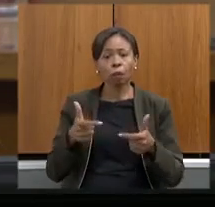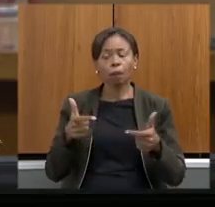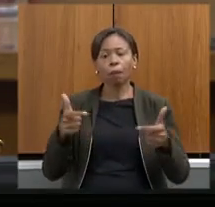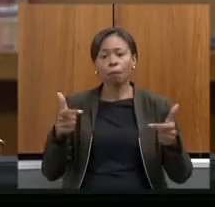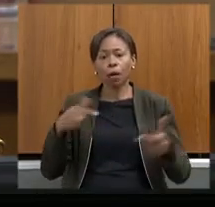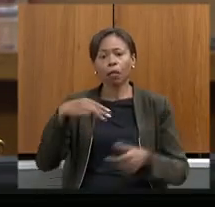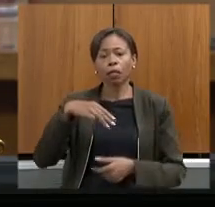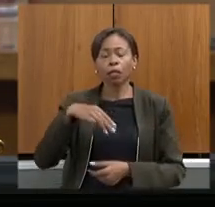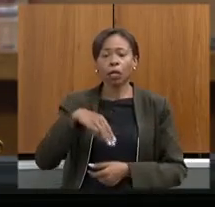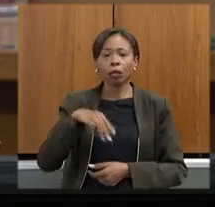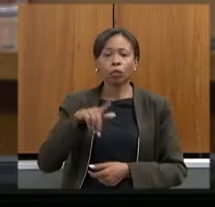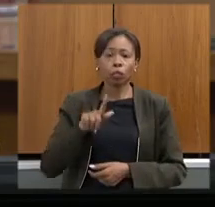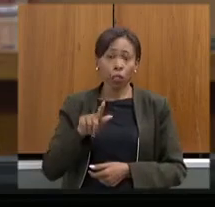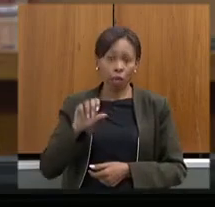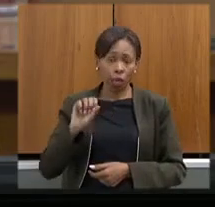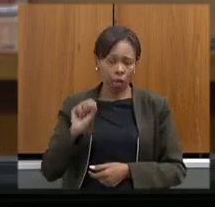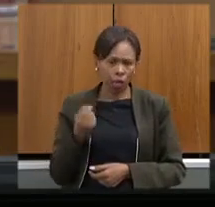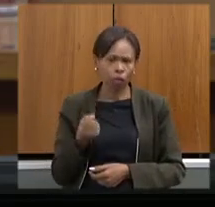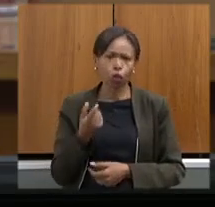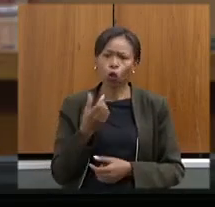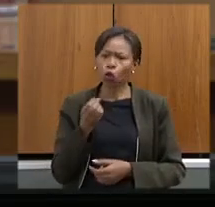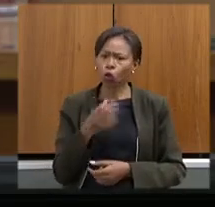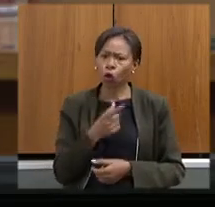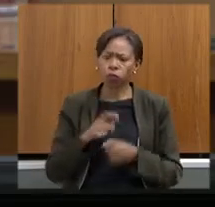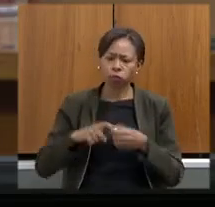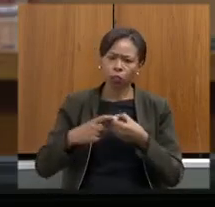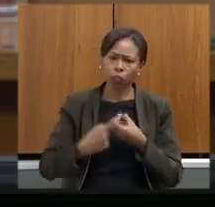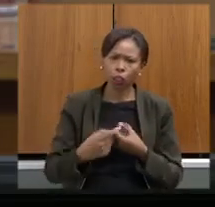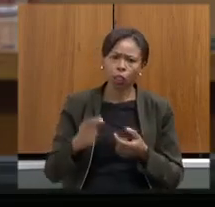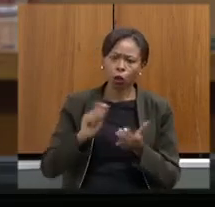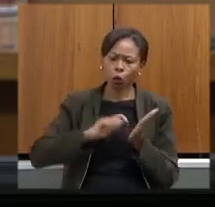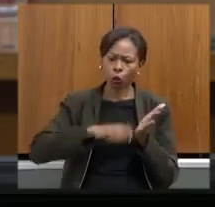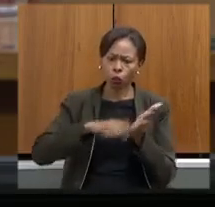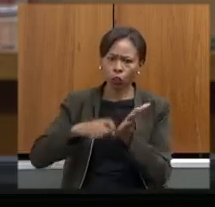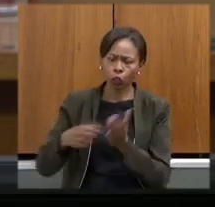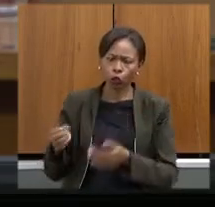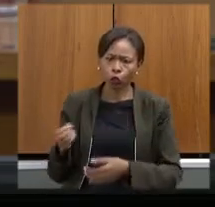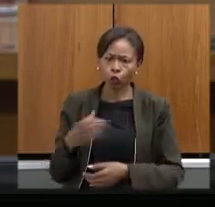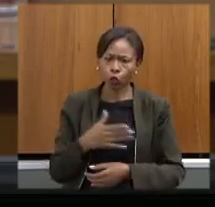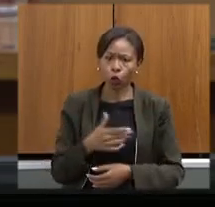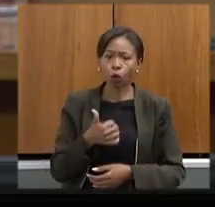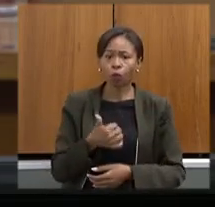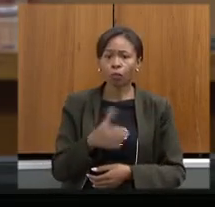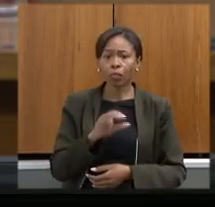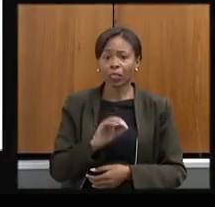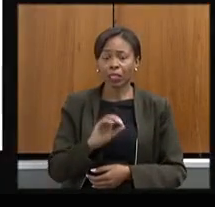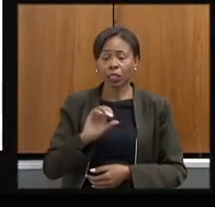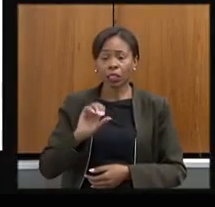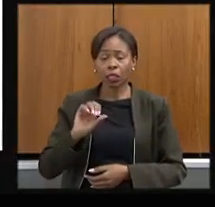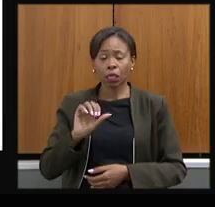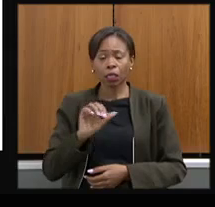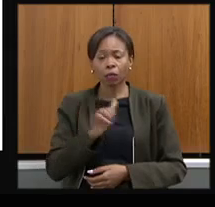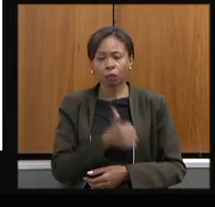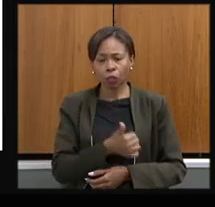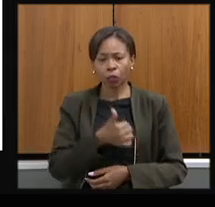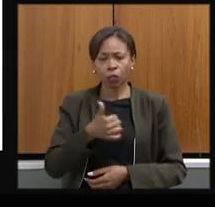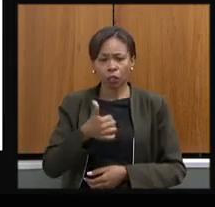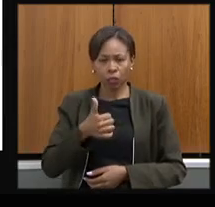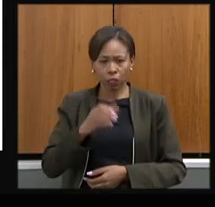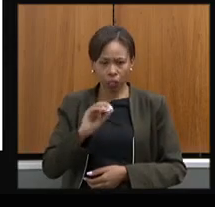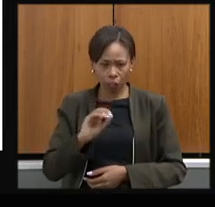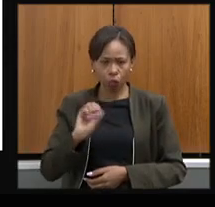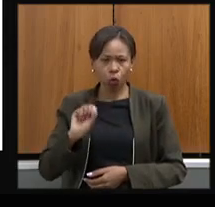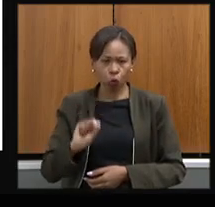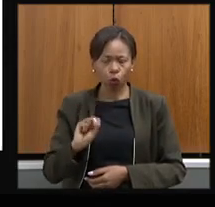Via mgs.com novas parcerias novos contratos Então são 1.108 novos postos de trabalho neste período